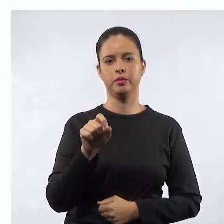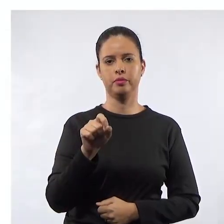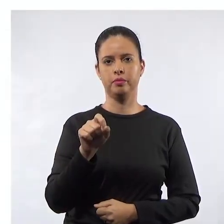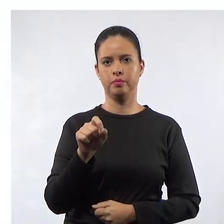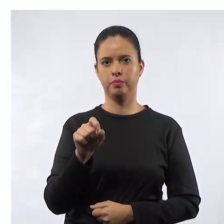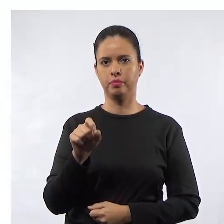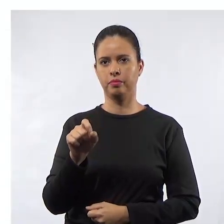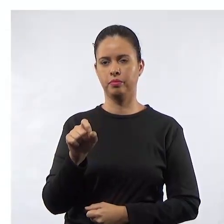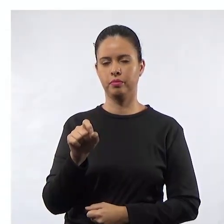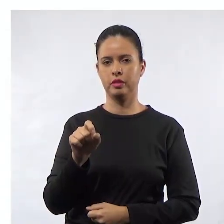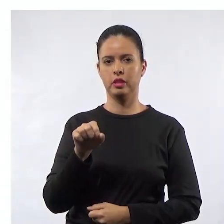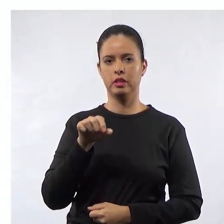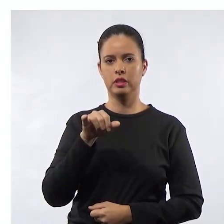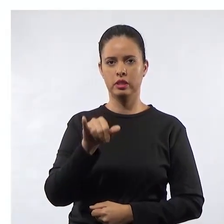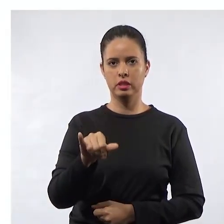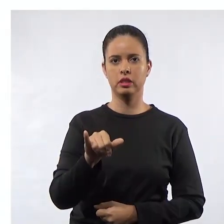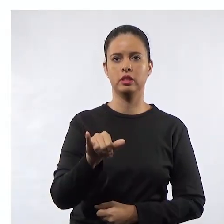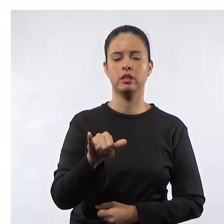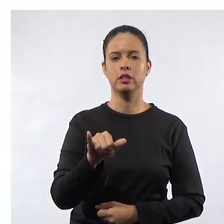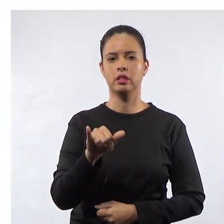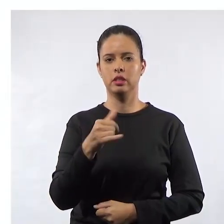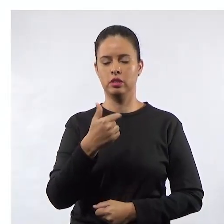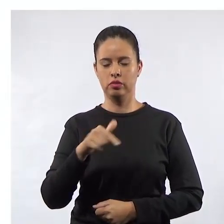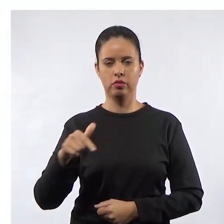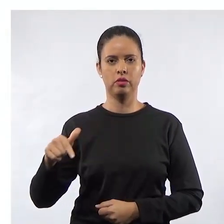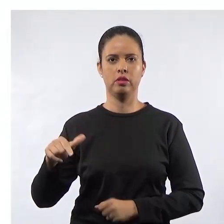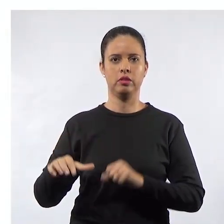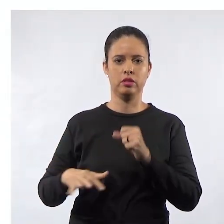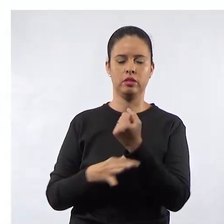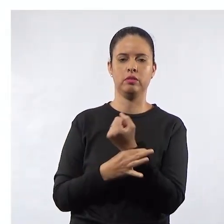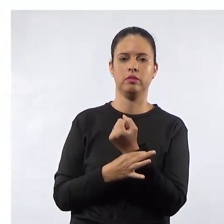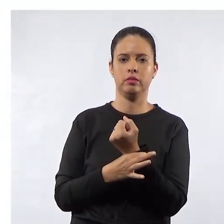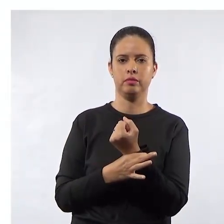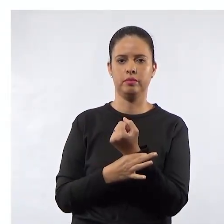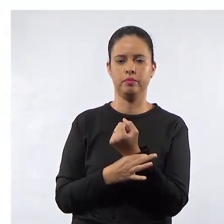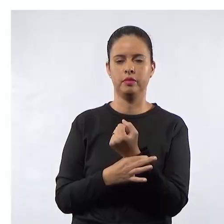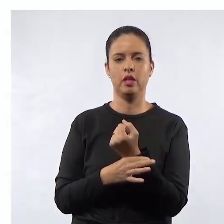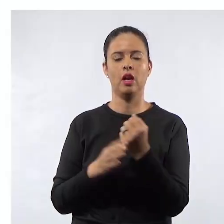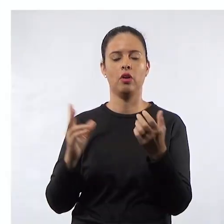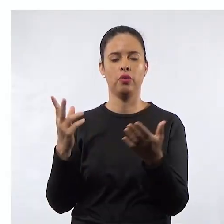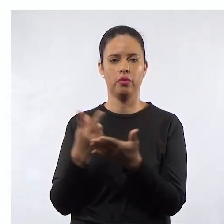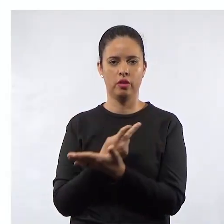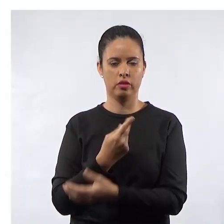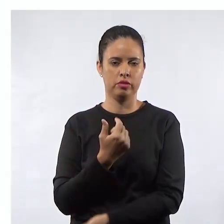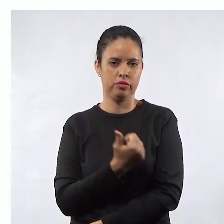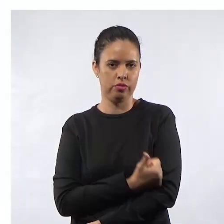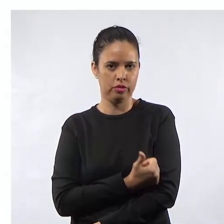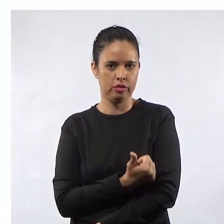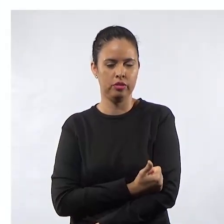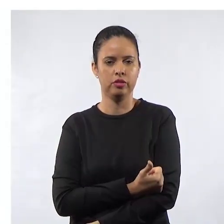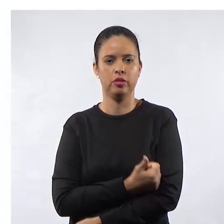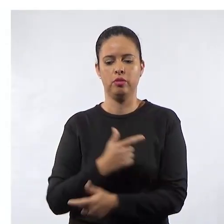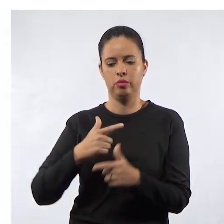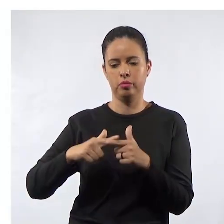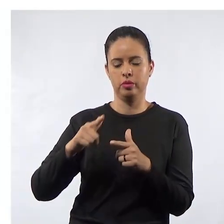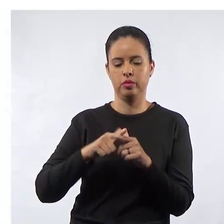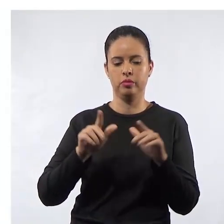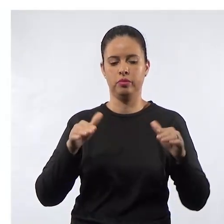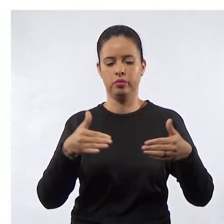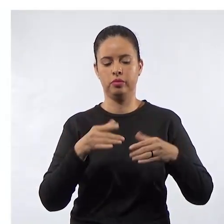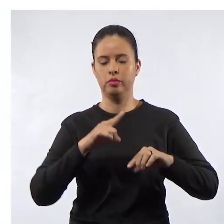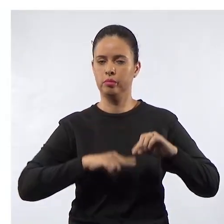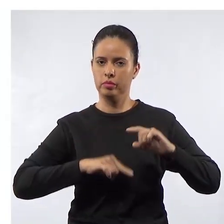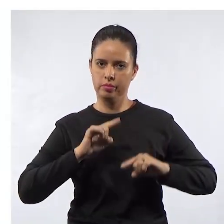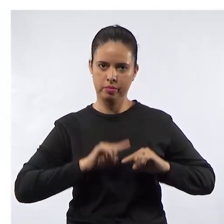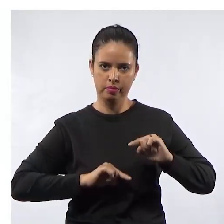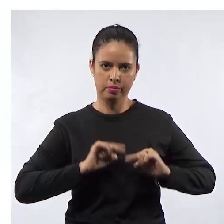no vício de qualidade por insegurança, tá? Olha só, o vício, ele acontecerá quando o problema ficar restrito